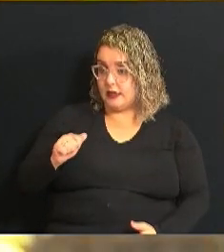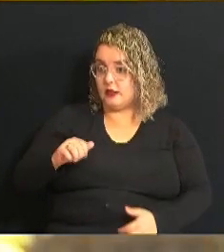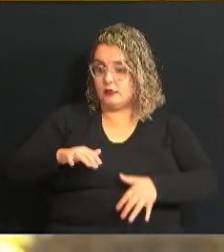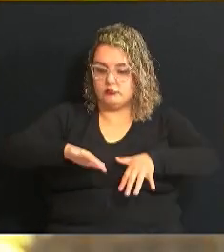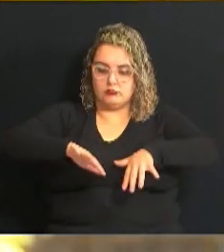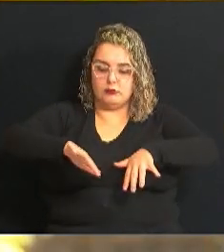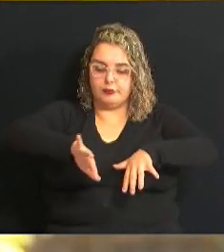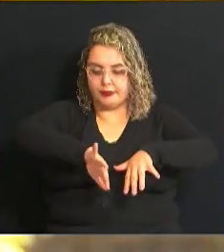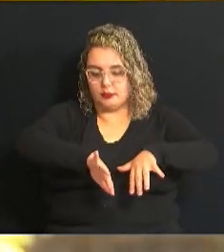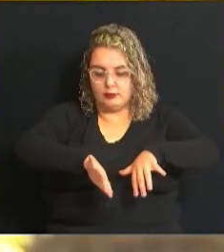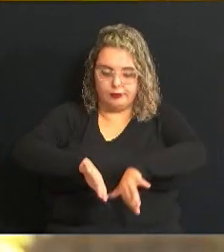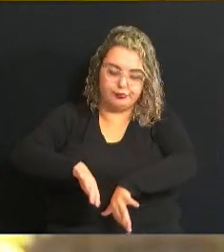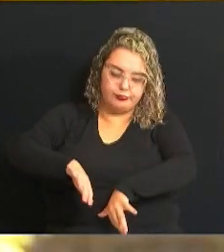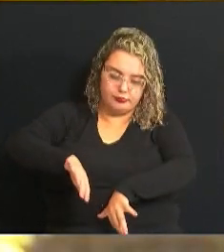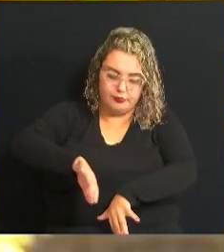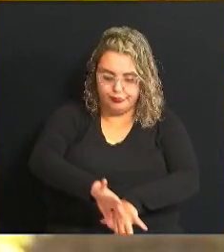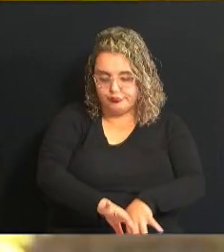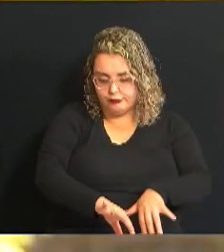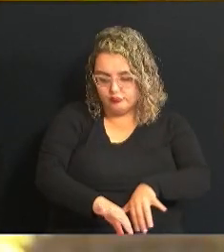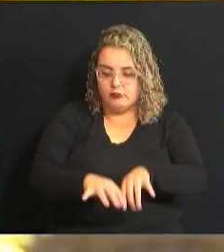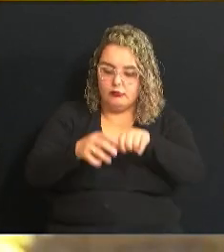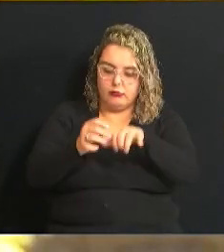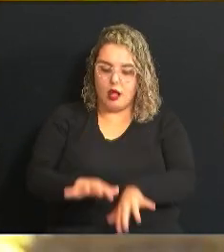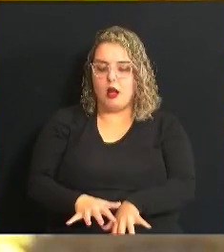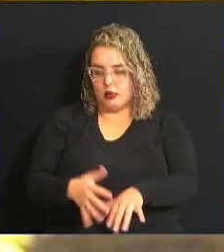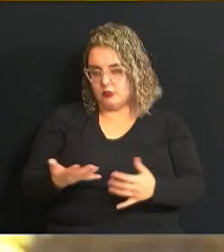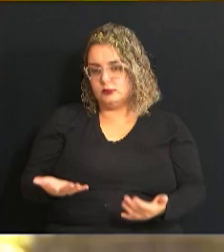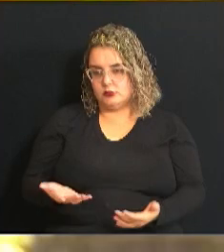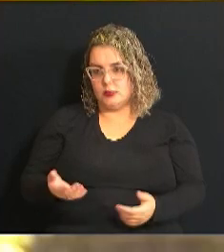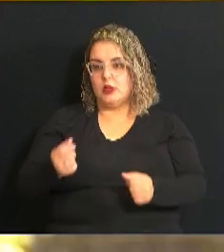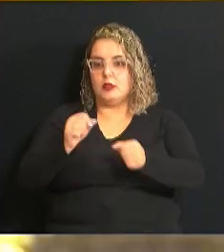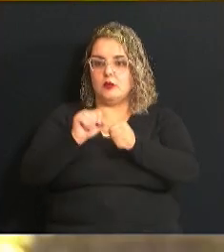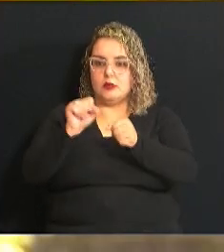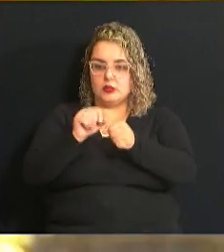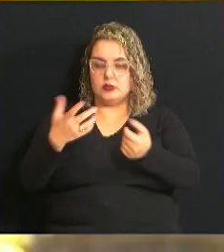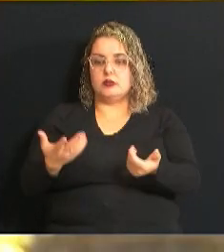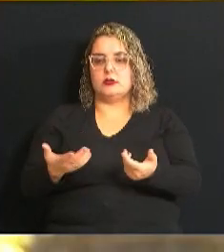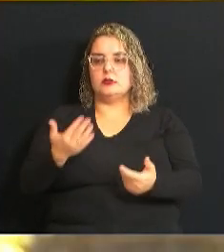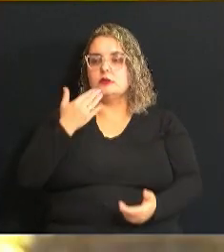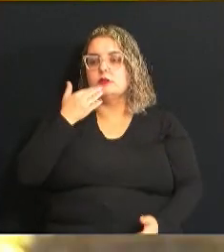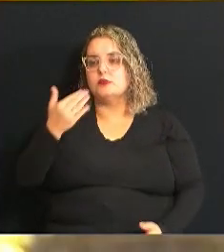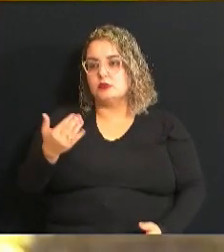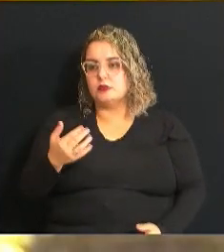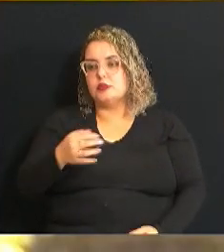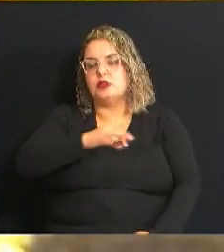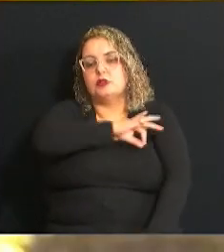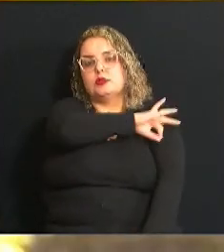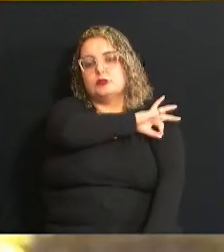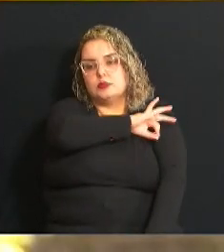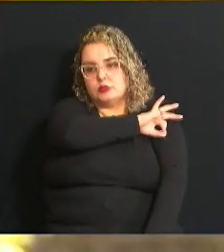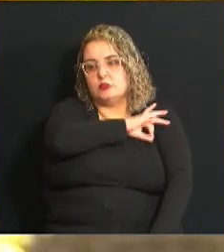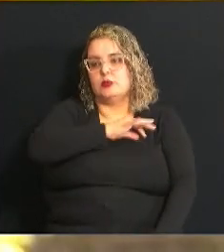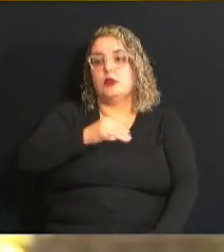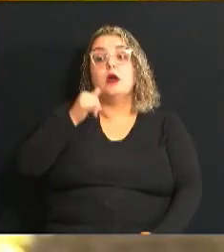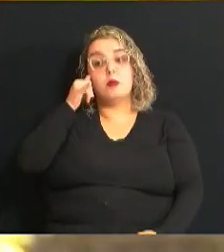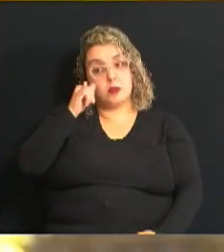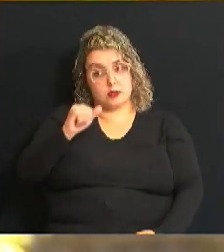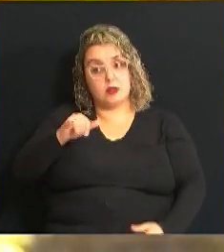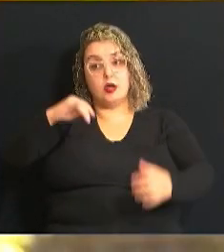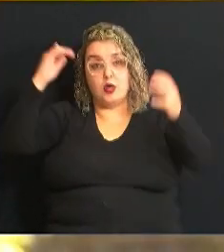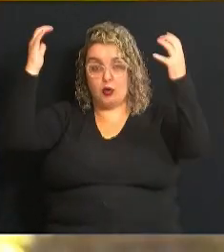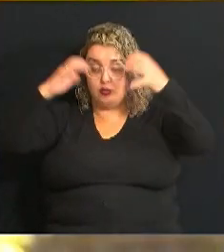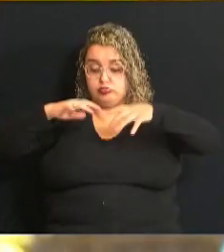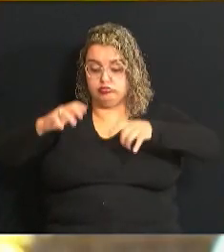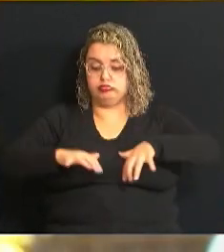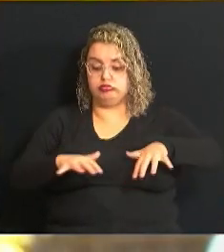do córrego. Então nós fizemos encaminhamento para a prefeitura solicitando essa manutenção para que evite as enchentes, porque são